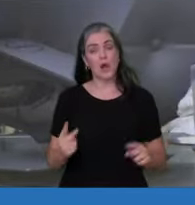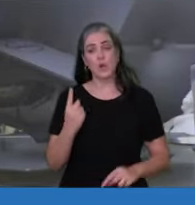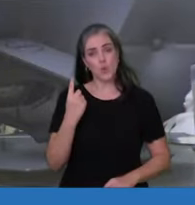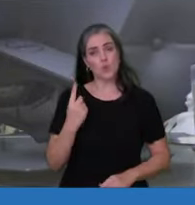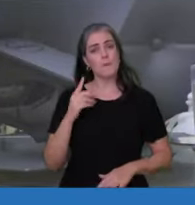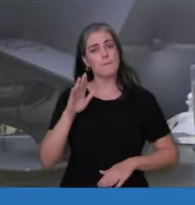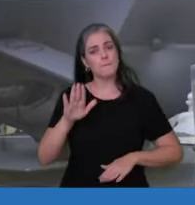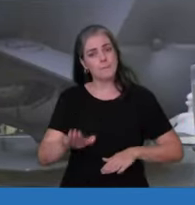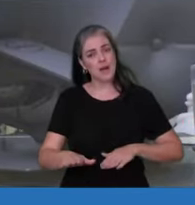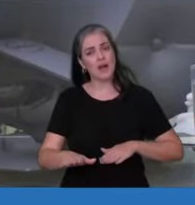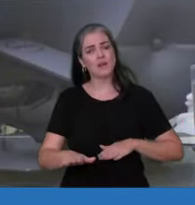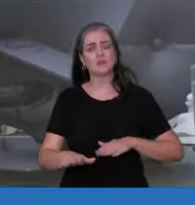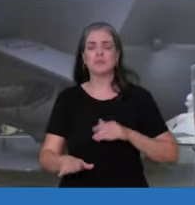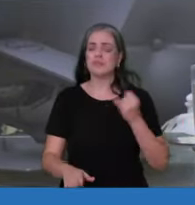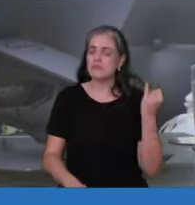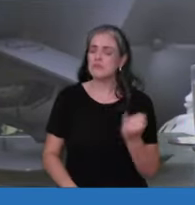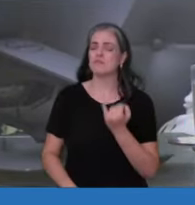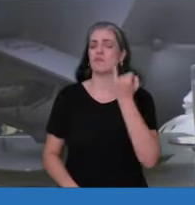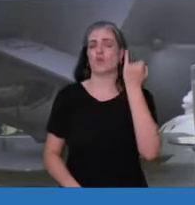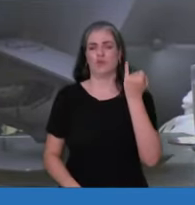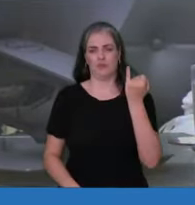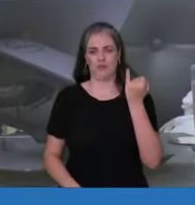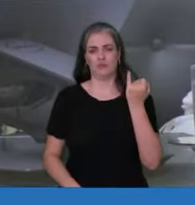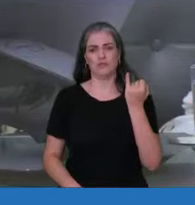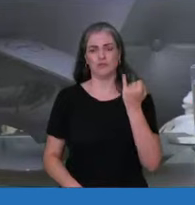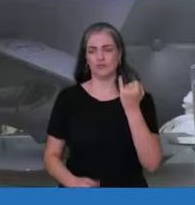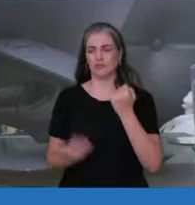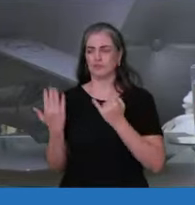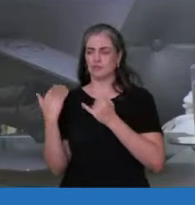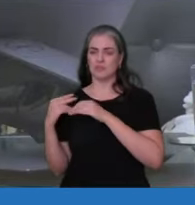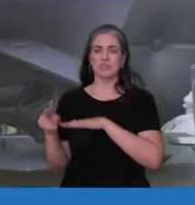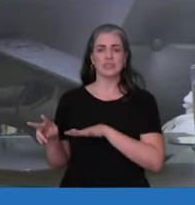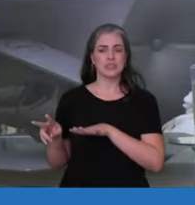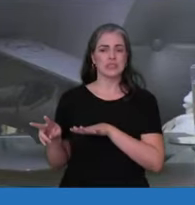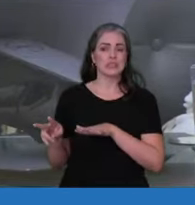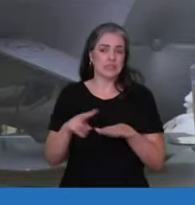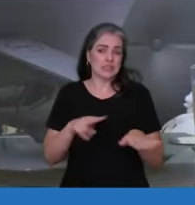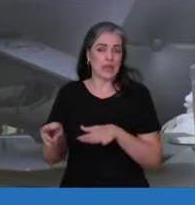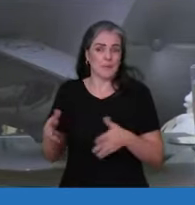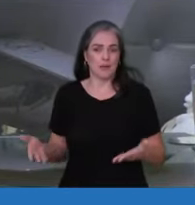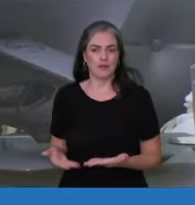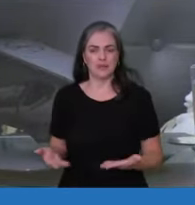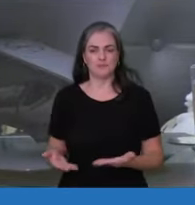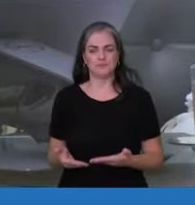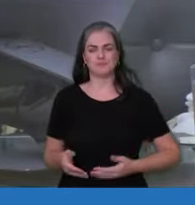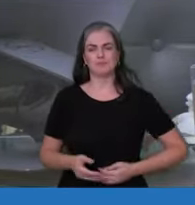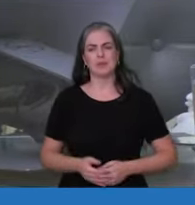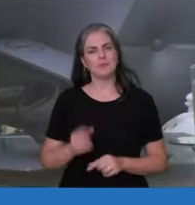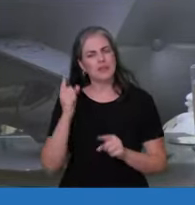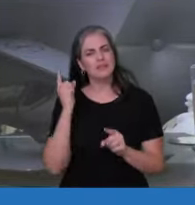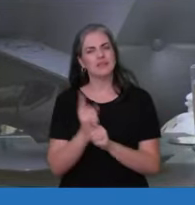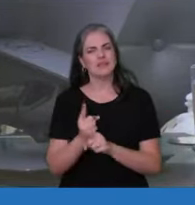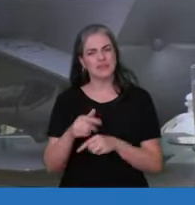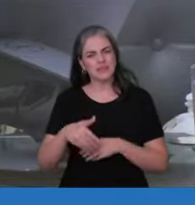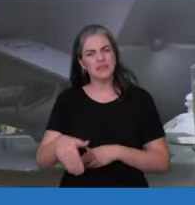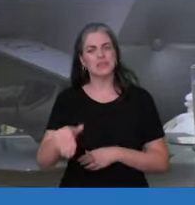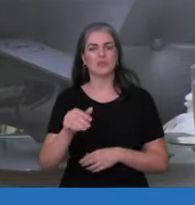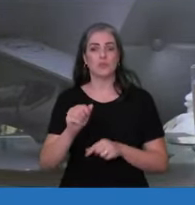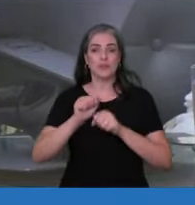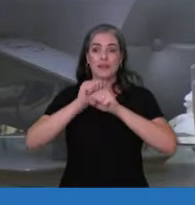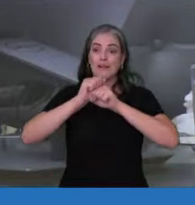semana foi dado em direção ao esclarecimento. Um passo que vem marcado